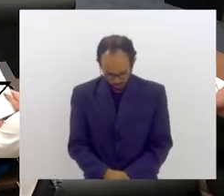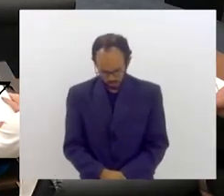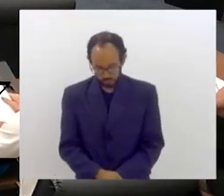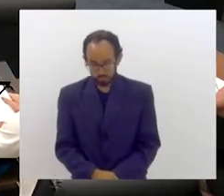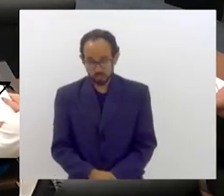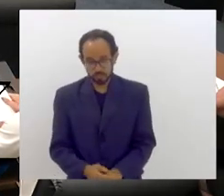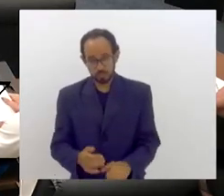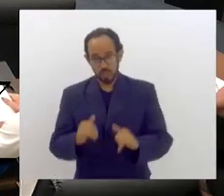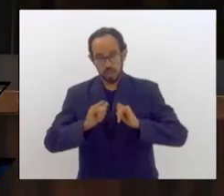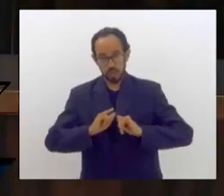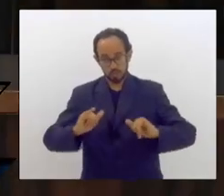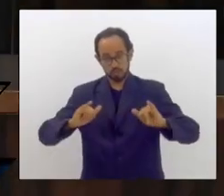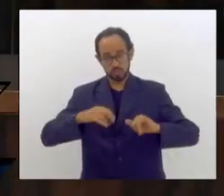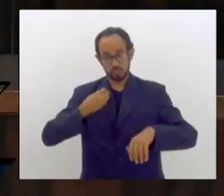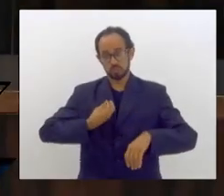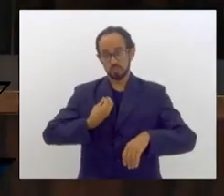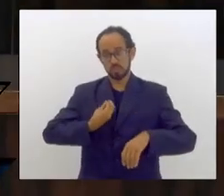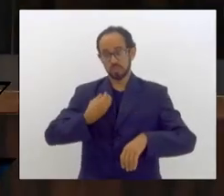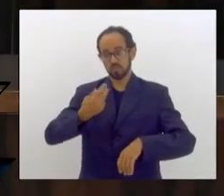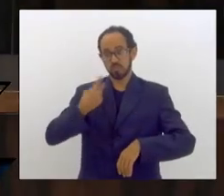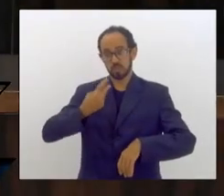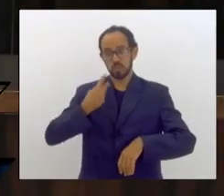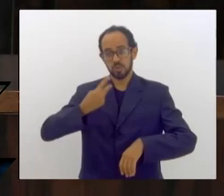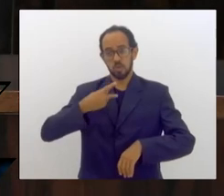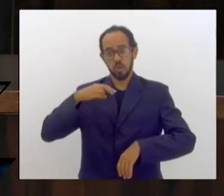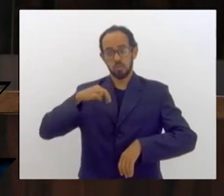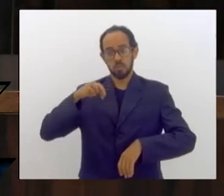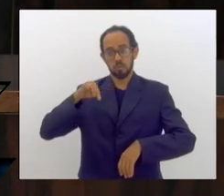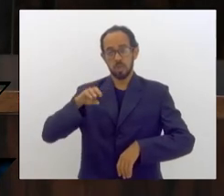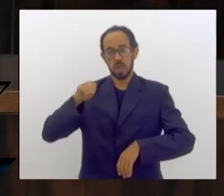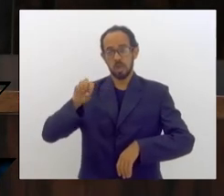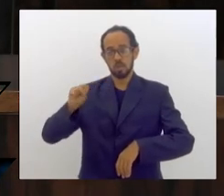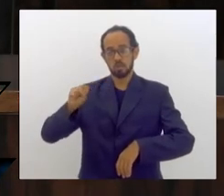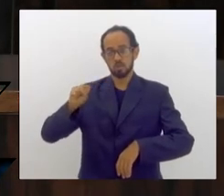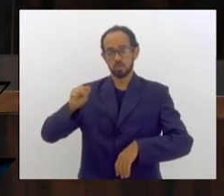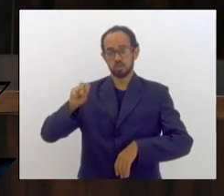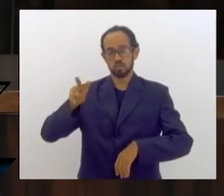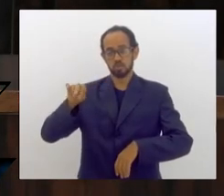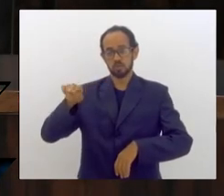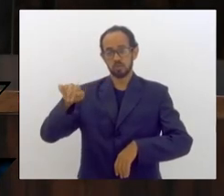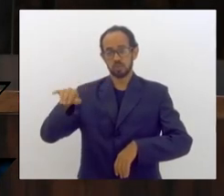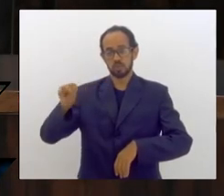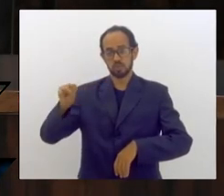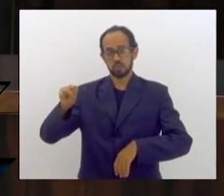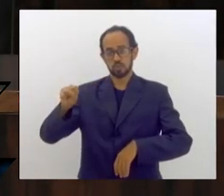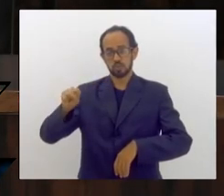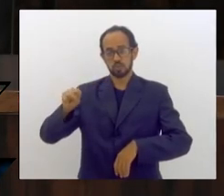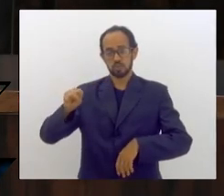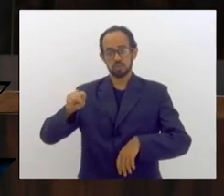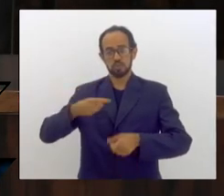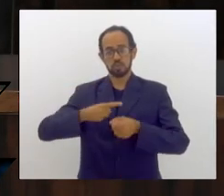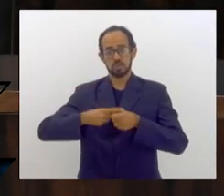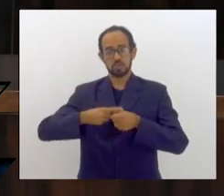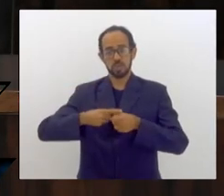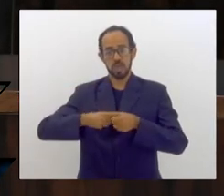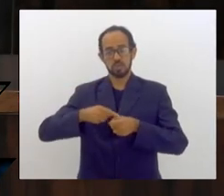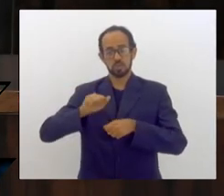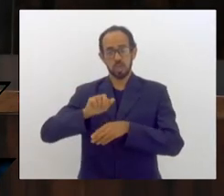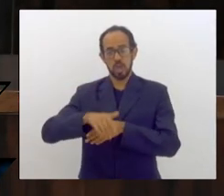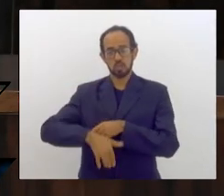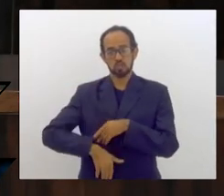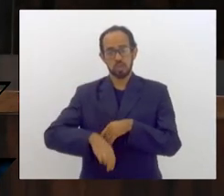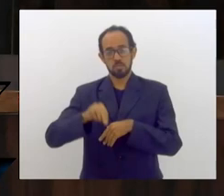Quero anunciar aqui a presença do vereador Marcos Vinícius Ferreira Romero, tá, da cidade de Cachoeira de Macacu,